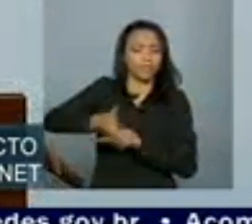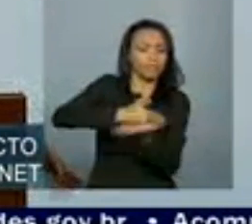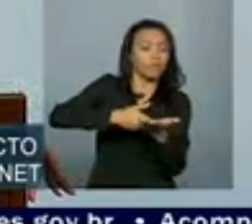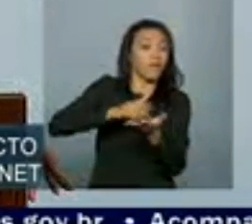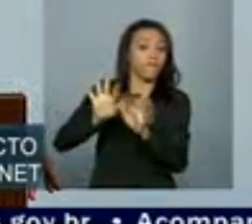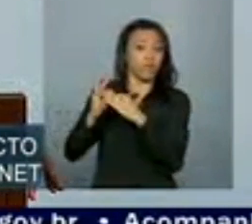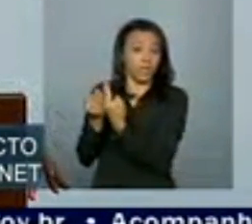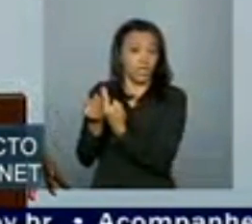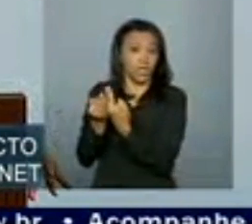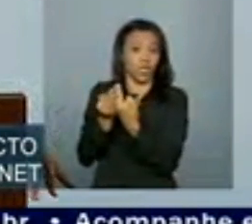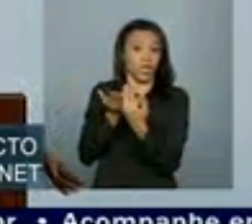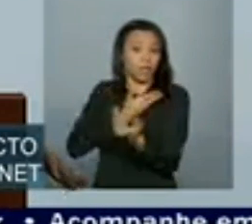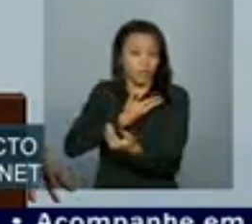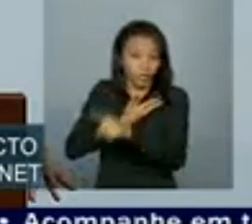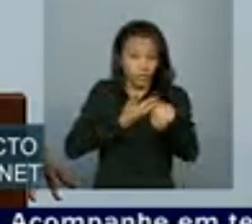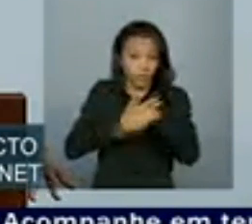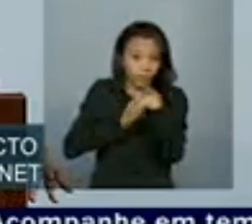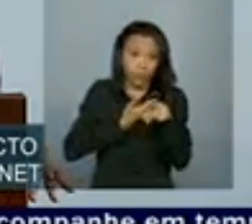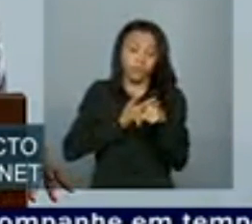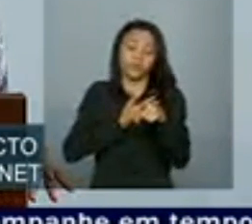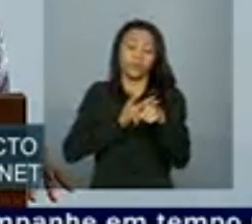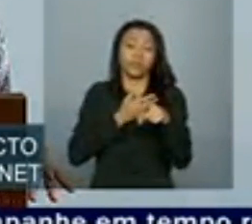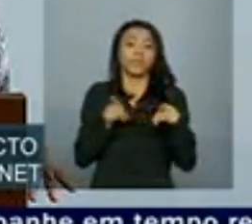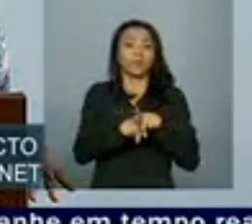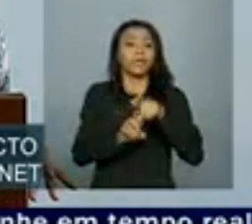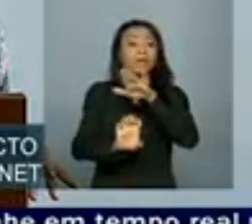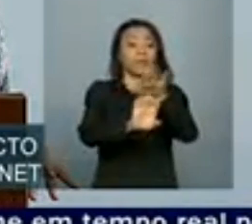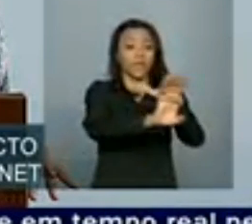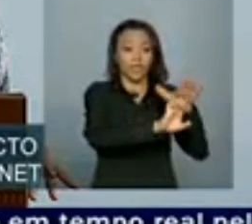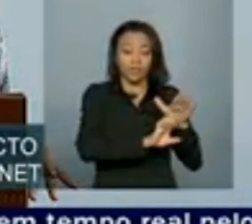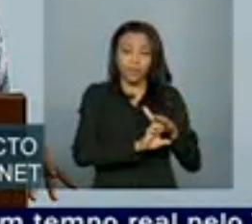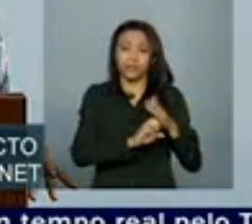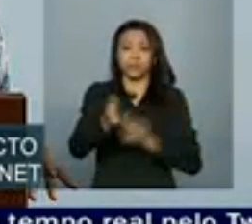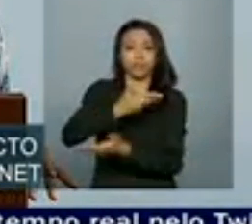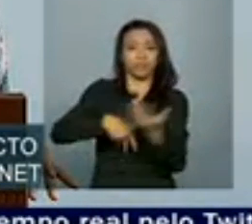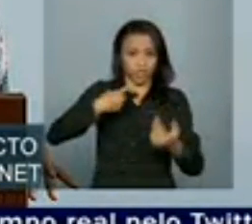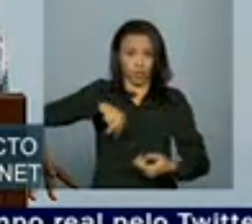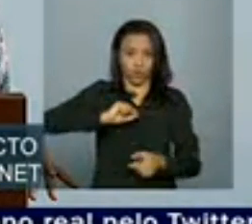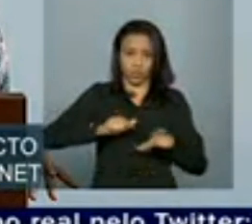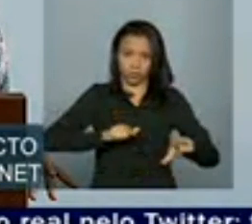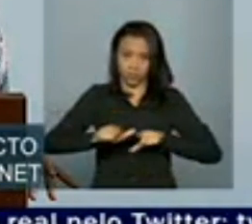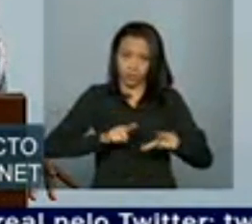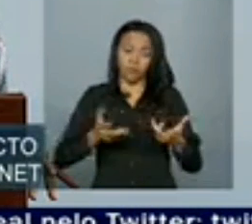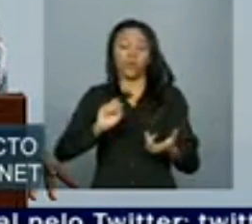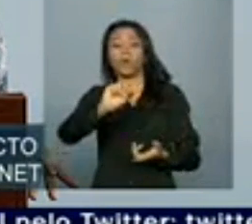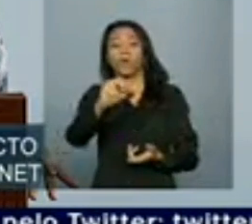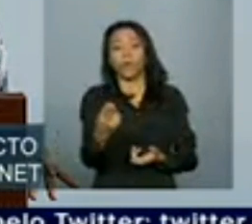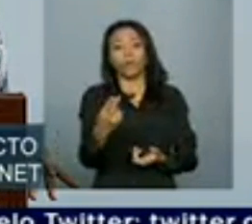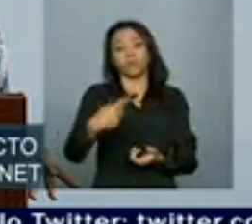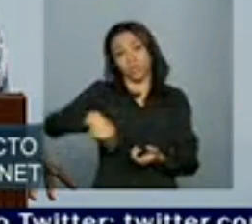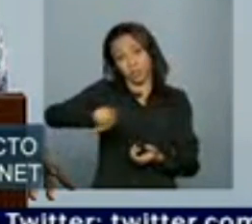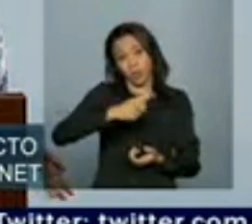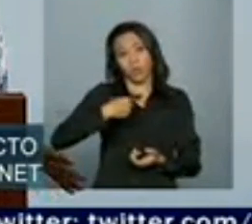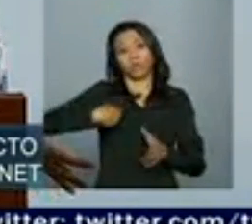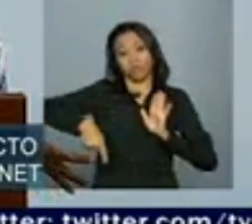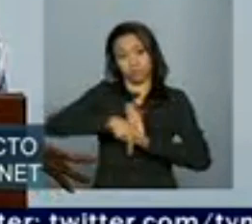família, com os amigos, com as empresas nas quais trabalhamos ou das quais somos